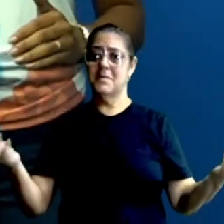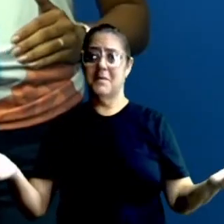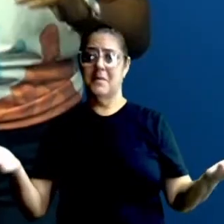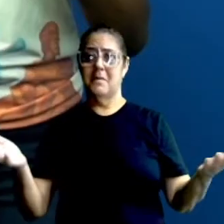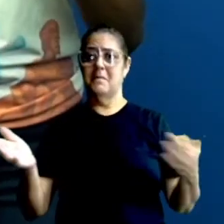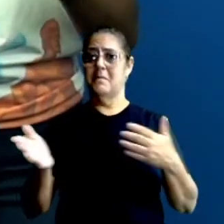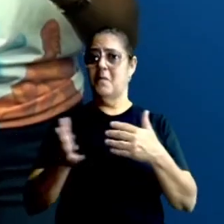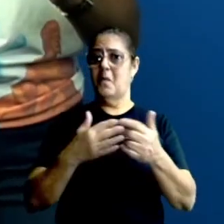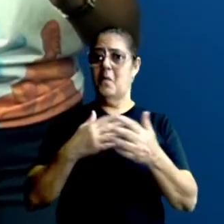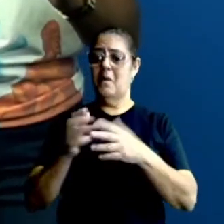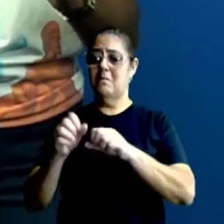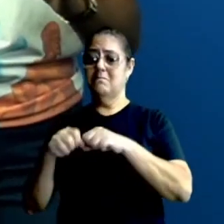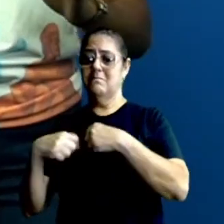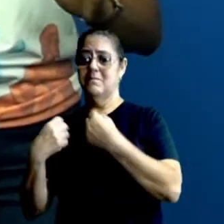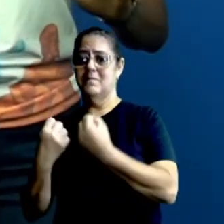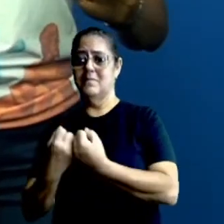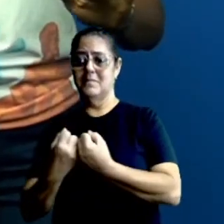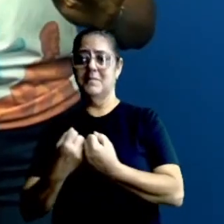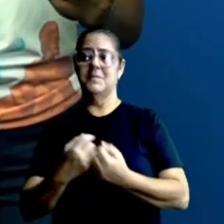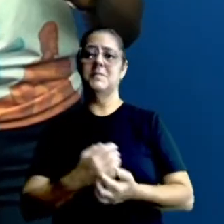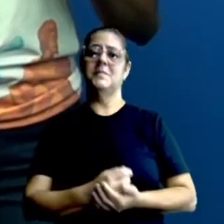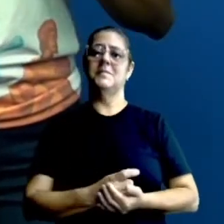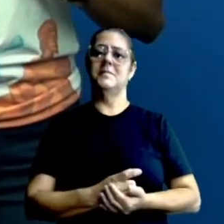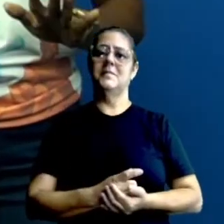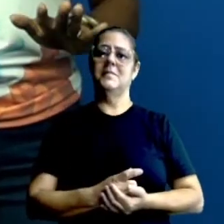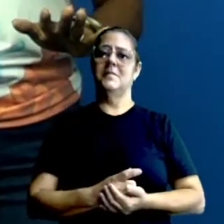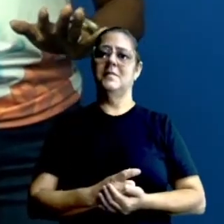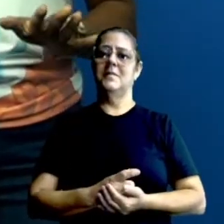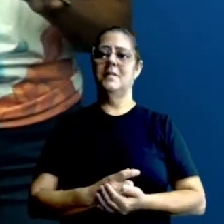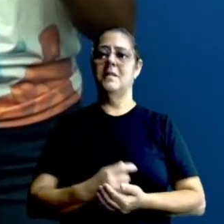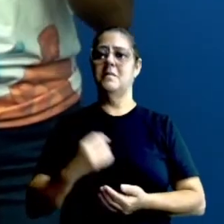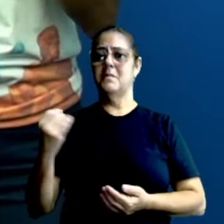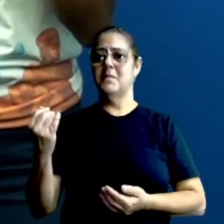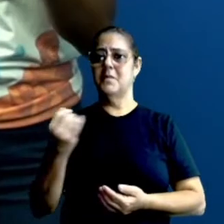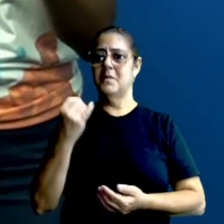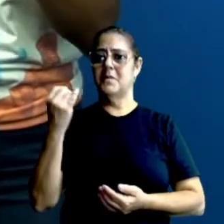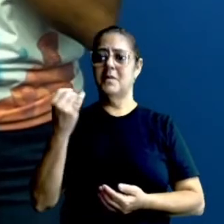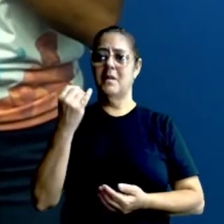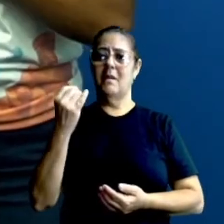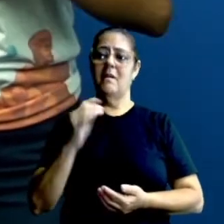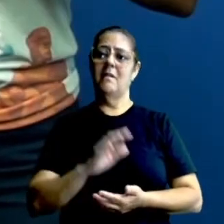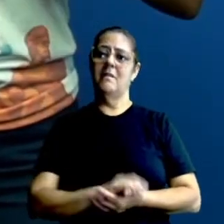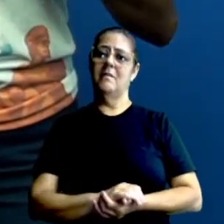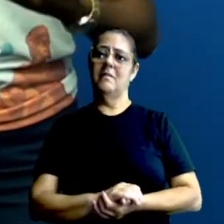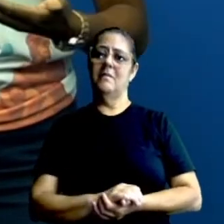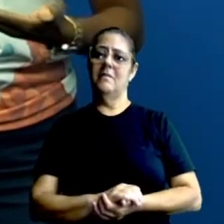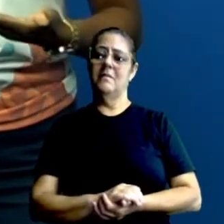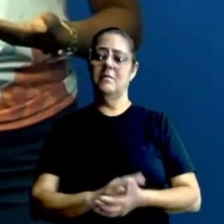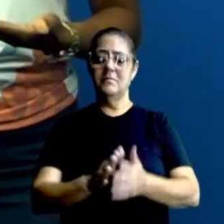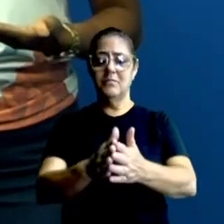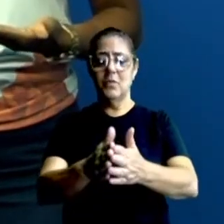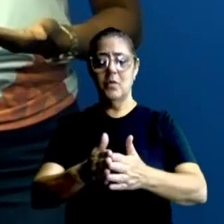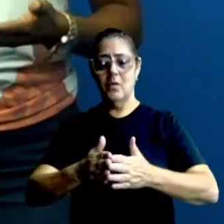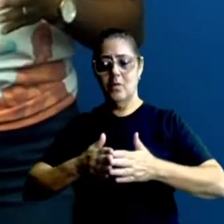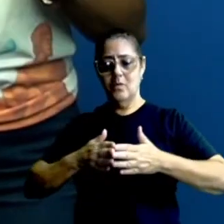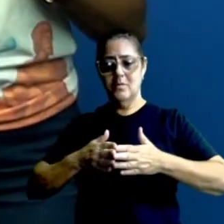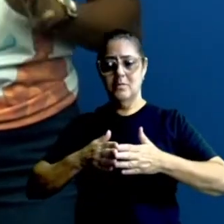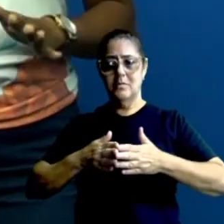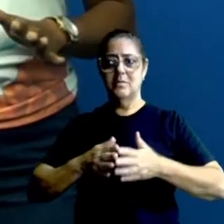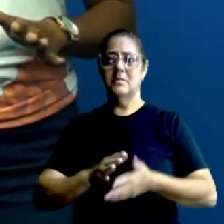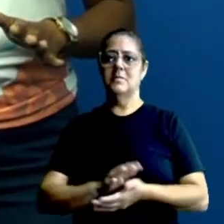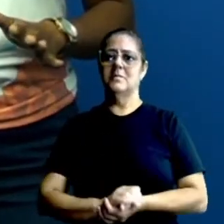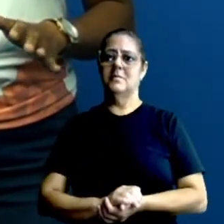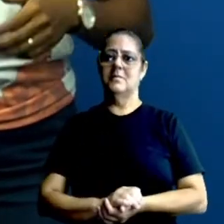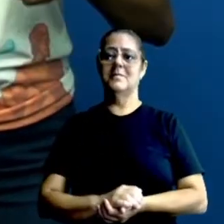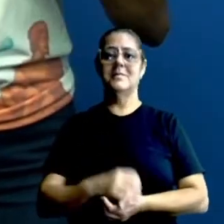qualquer classe social você pode usar o Esquilos não tá então super importante e o esqueci-me quer dizer com licença